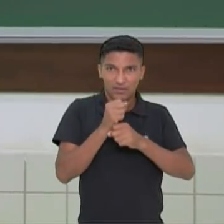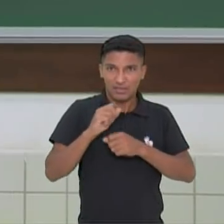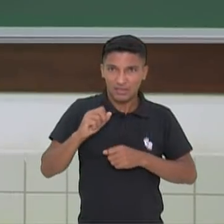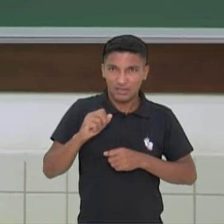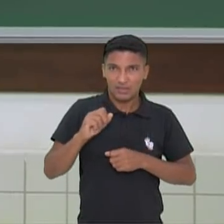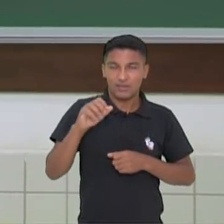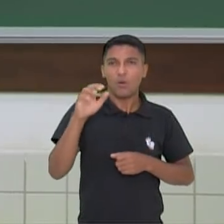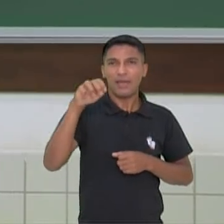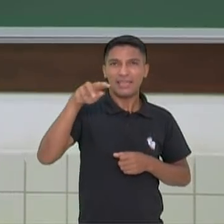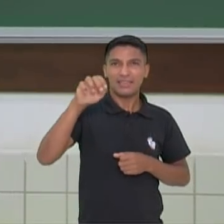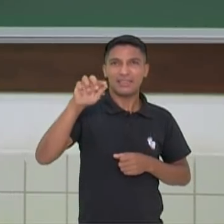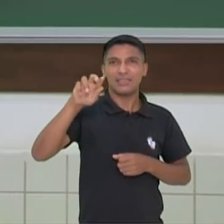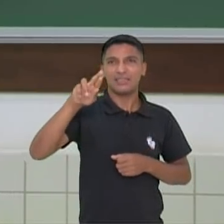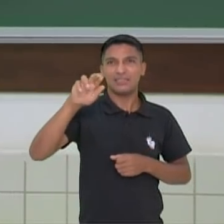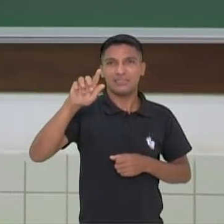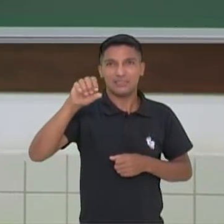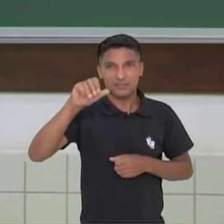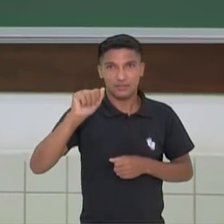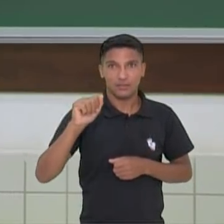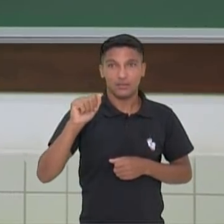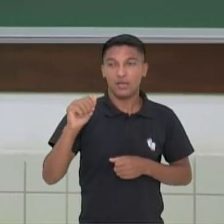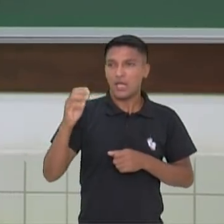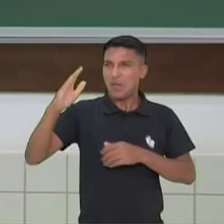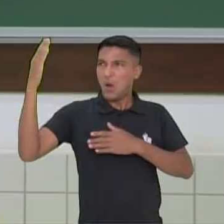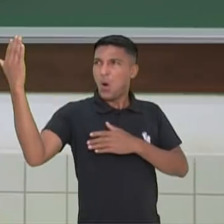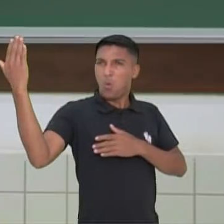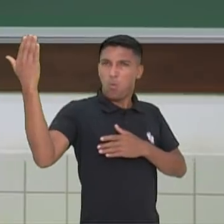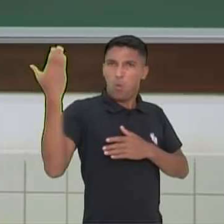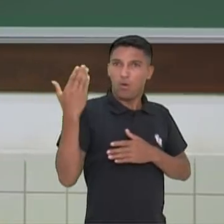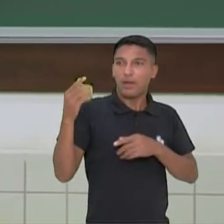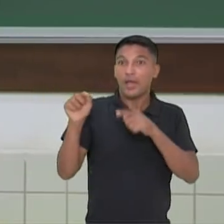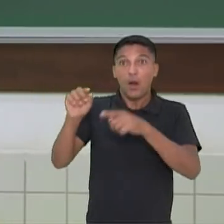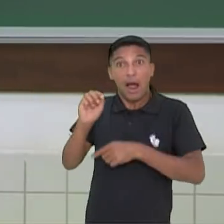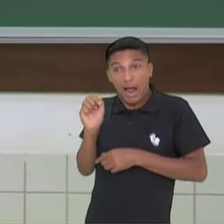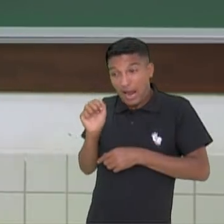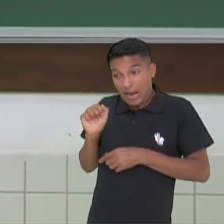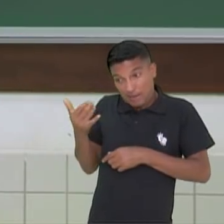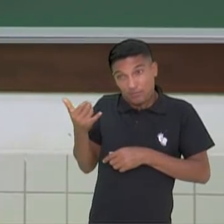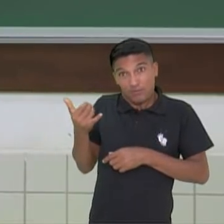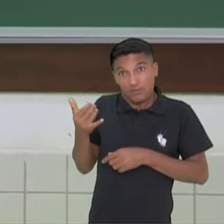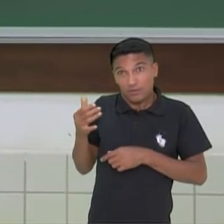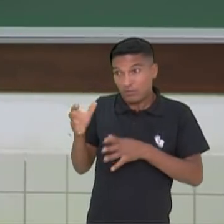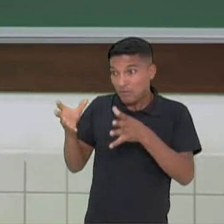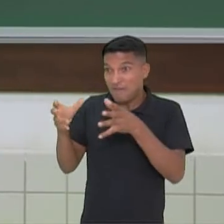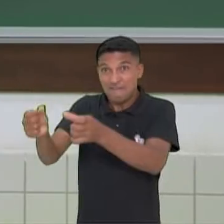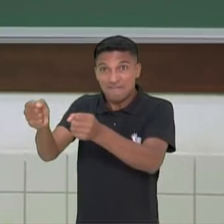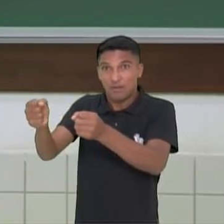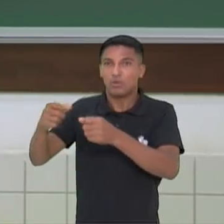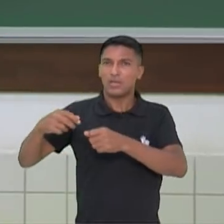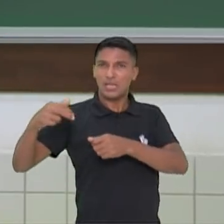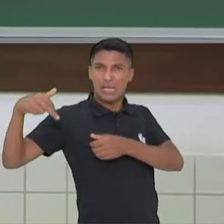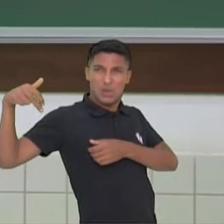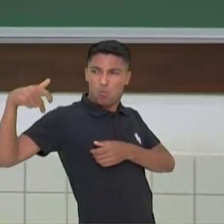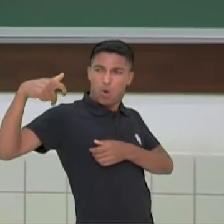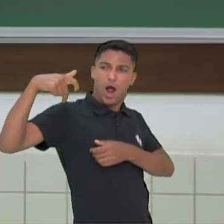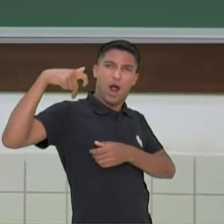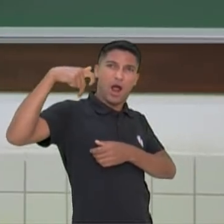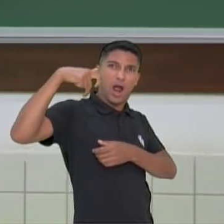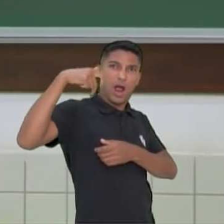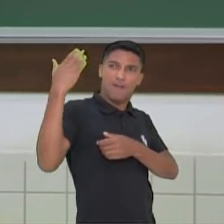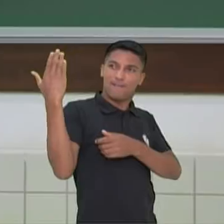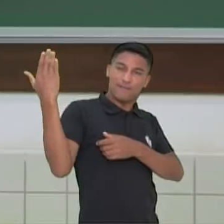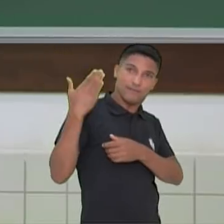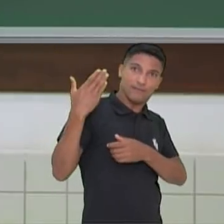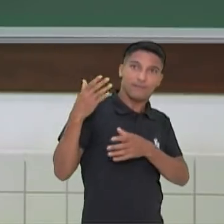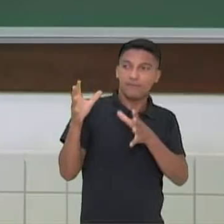o Aikidoka faz? Ele vai pegar essa energia, essa força desenvolvida nesse ataque e